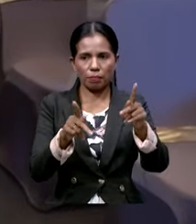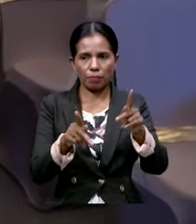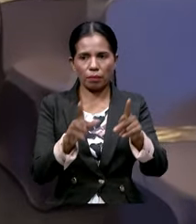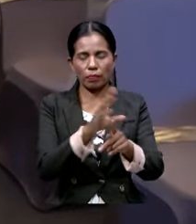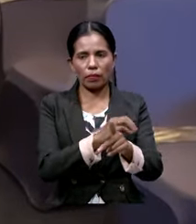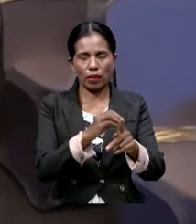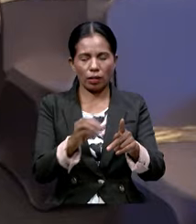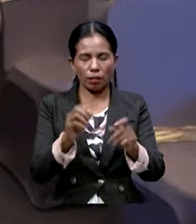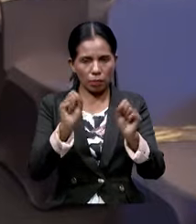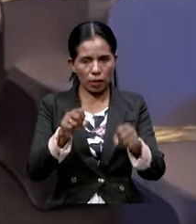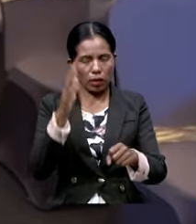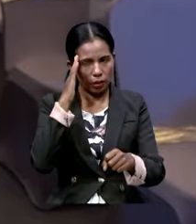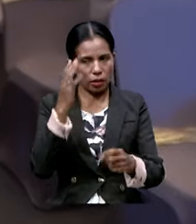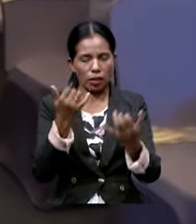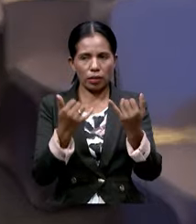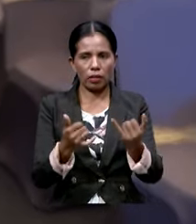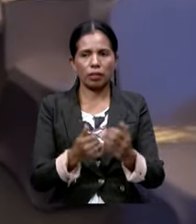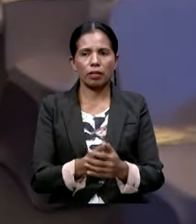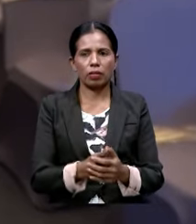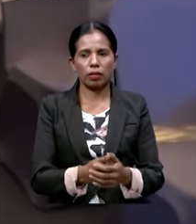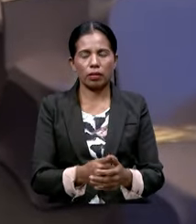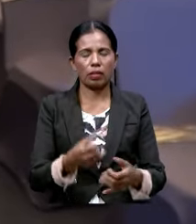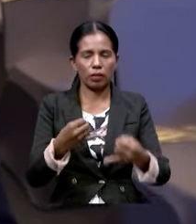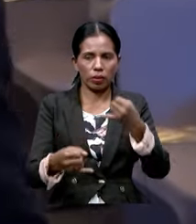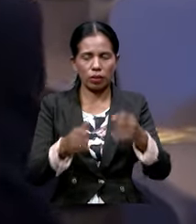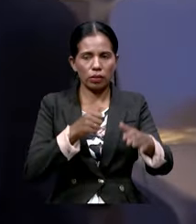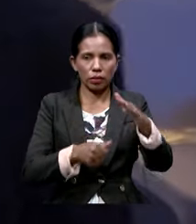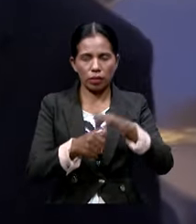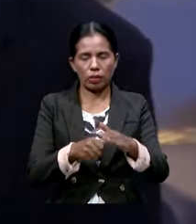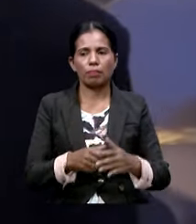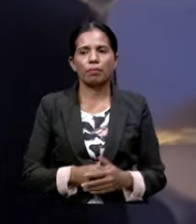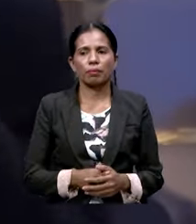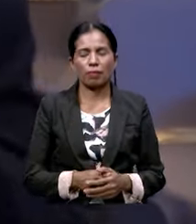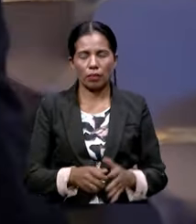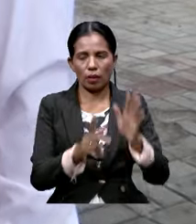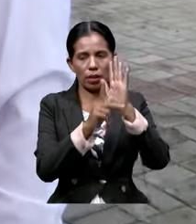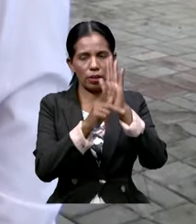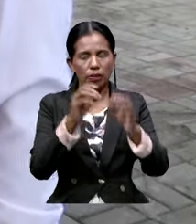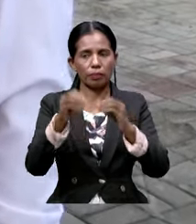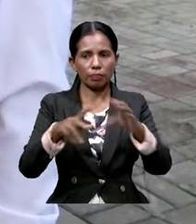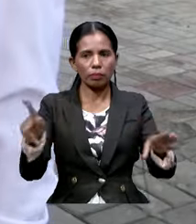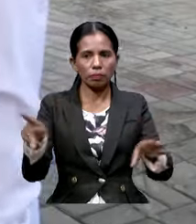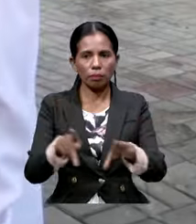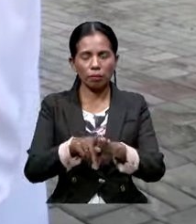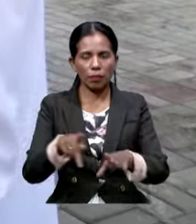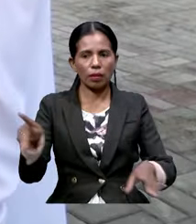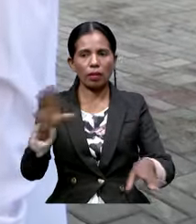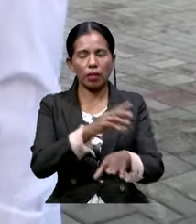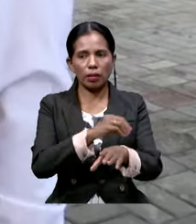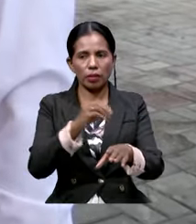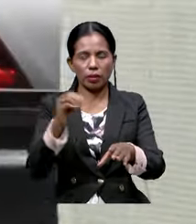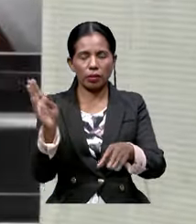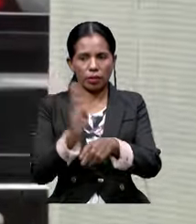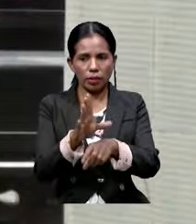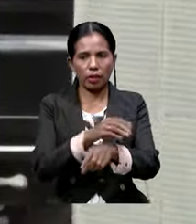público precisa atender, né? Mas agora faz que seguir a justiça, não então cuidar. Além de queixa com a crime de participação econômico no